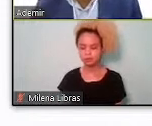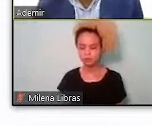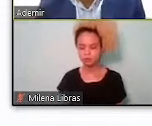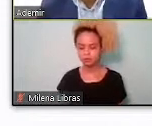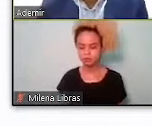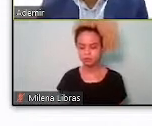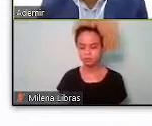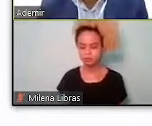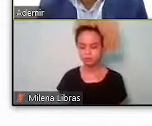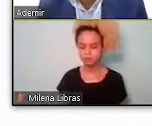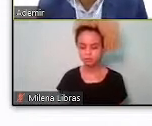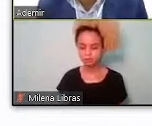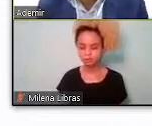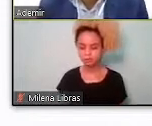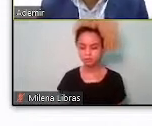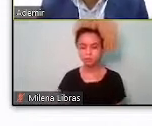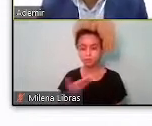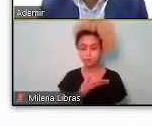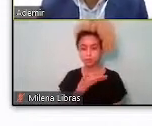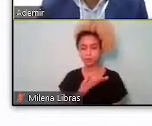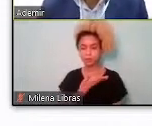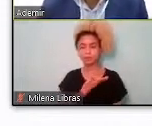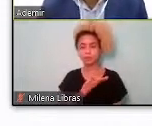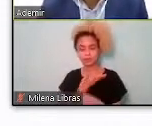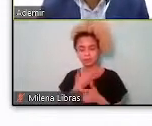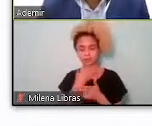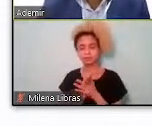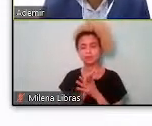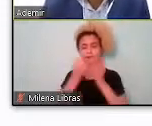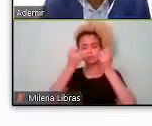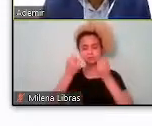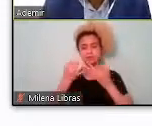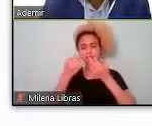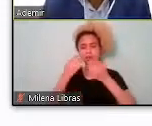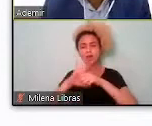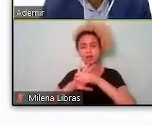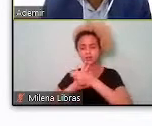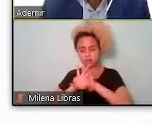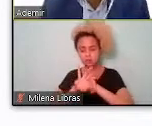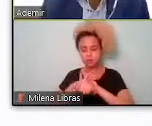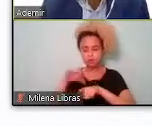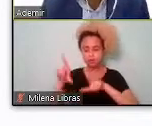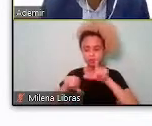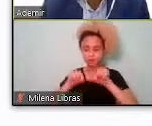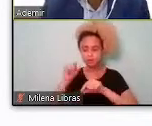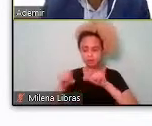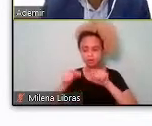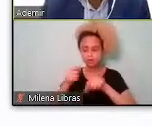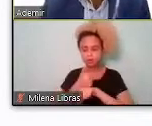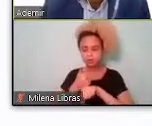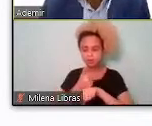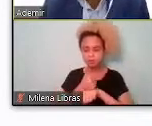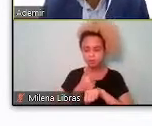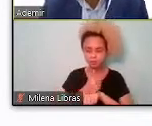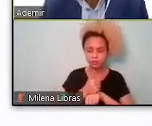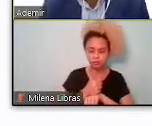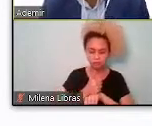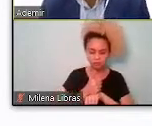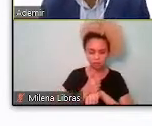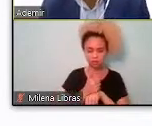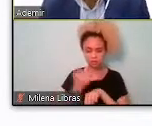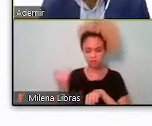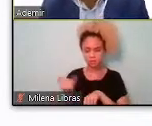que vai expor aí o seguinte, vai falar da segurança da contratação de profissionais em condomínio. Muito